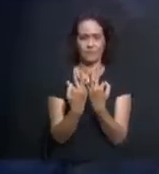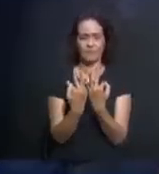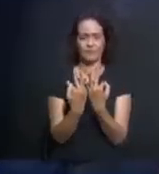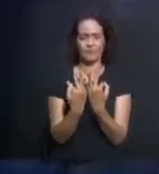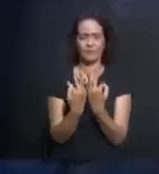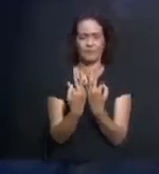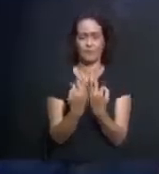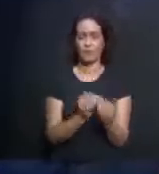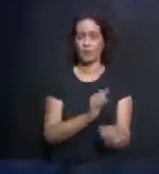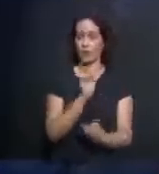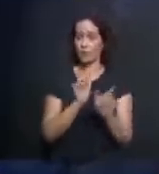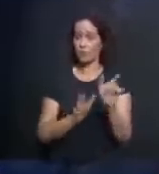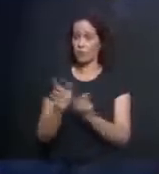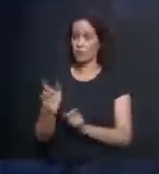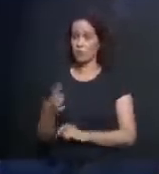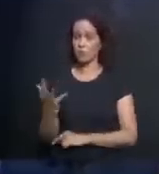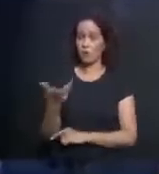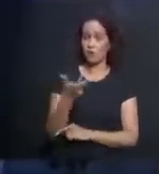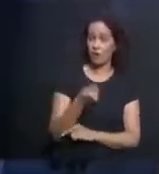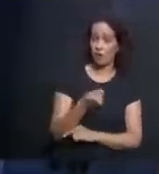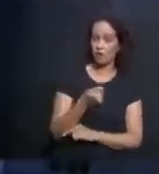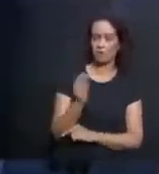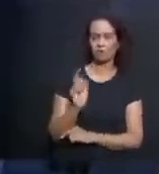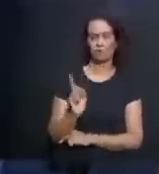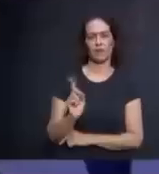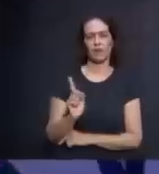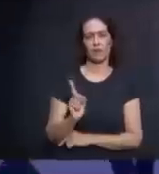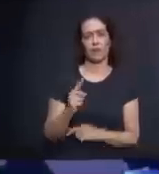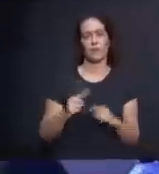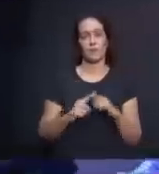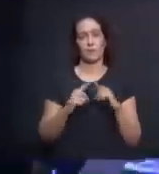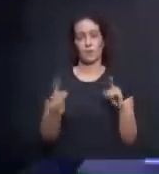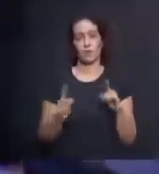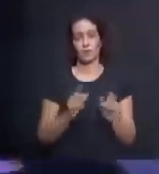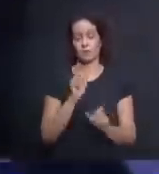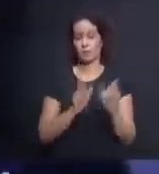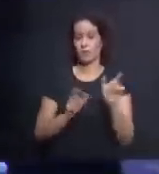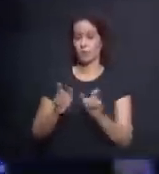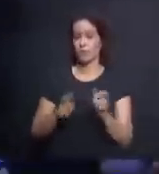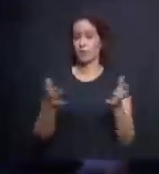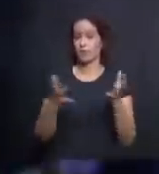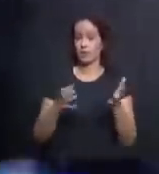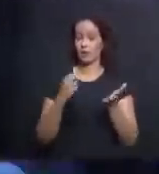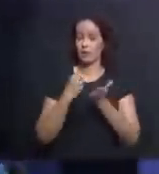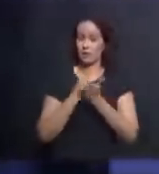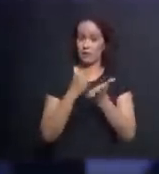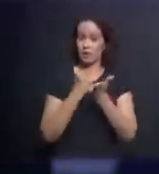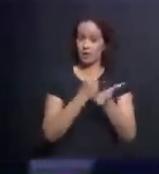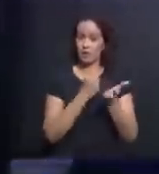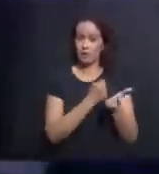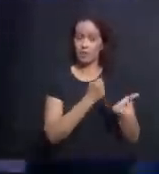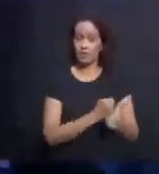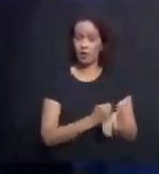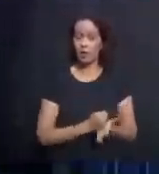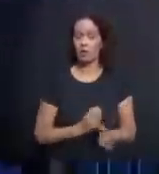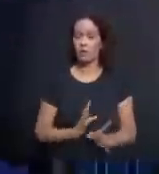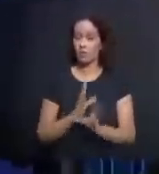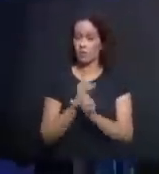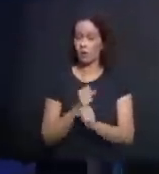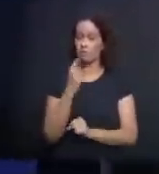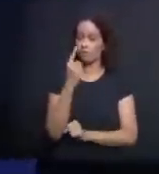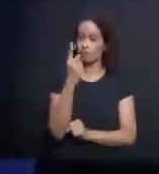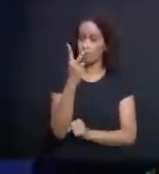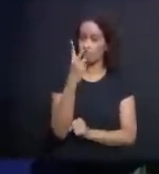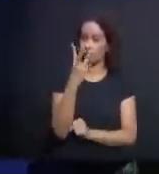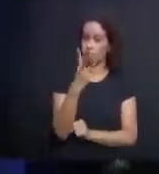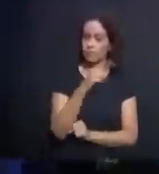Aqui estão pessoas não perfeitas, mas estão pessoas que querem te ajudar. Eu vou contar até três.